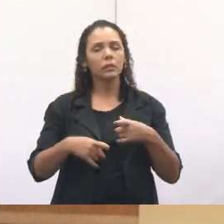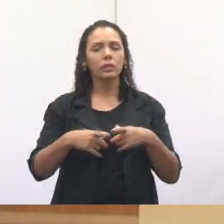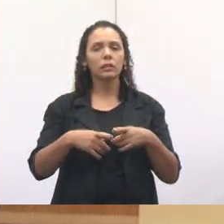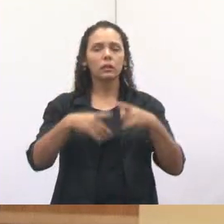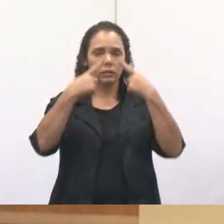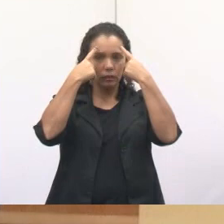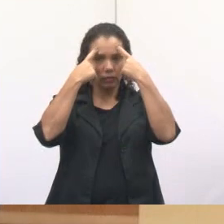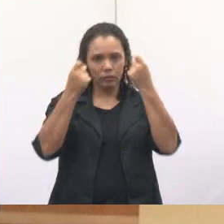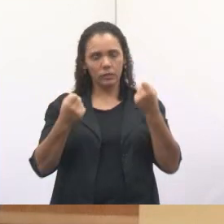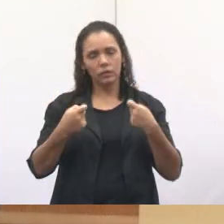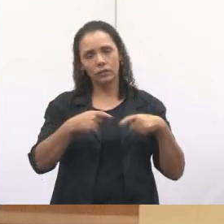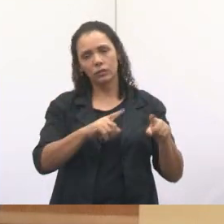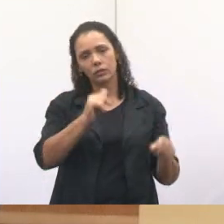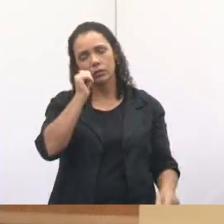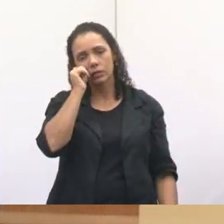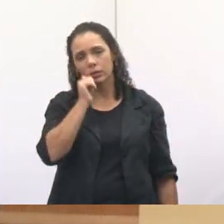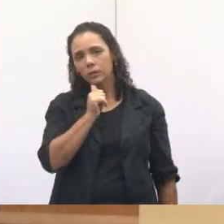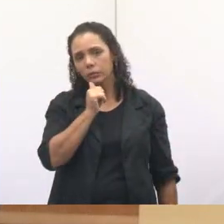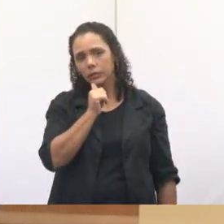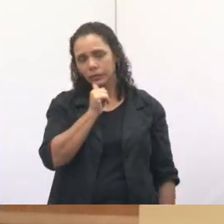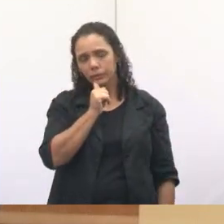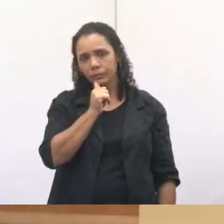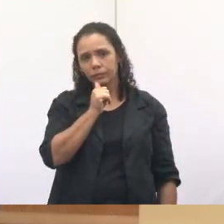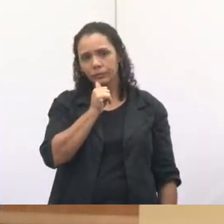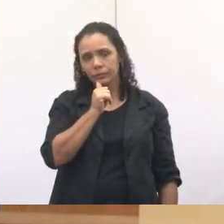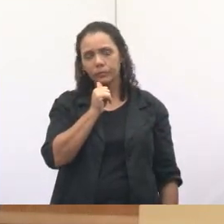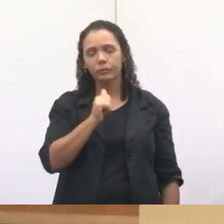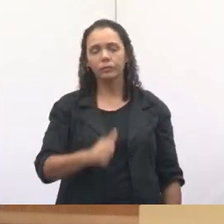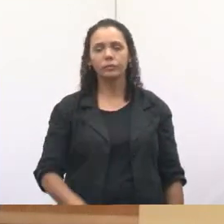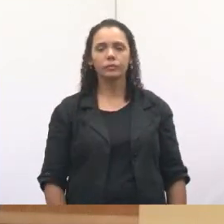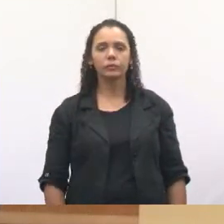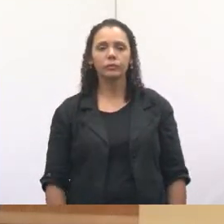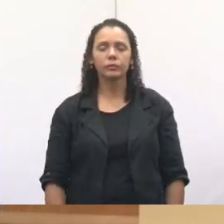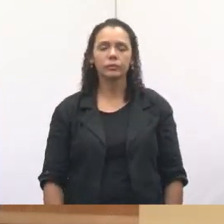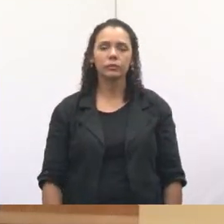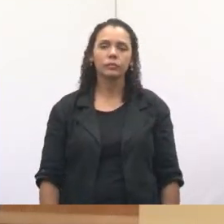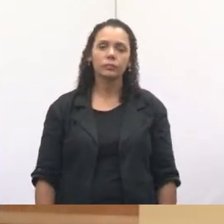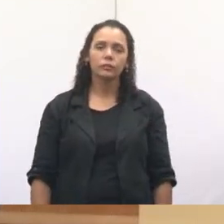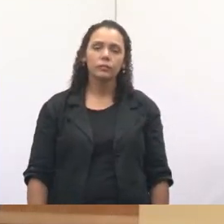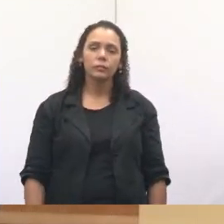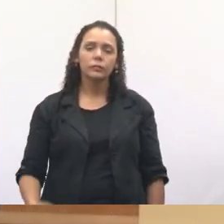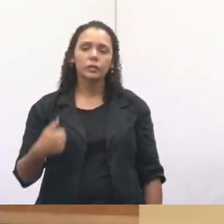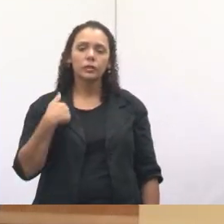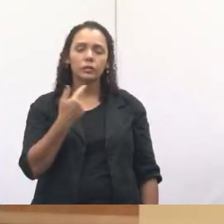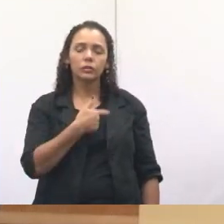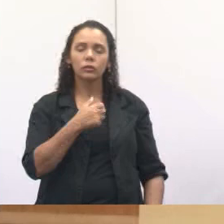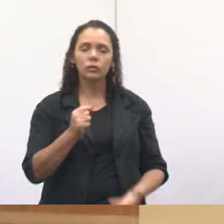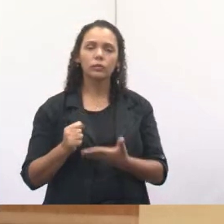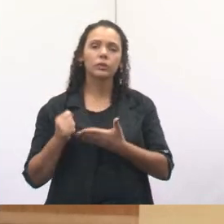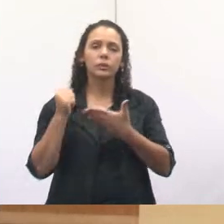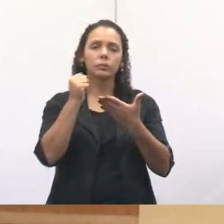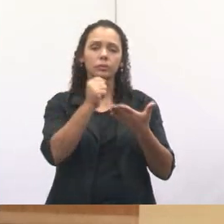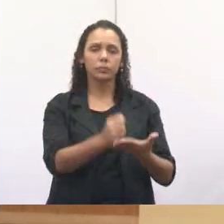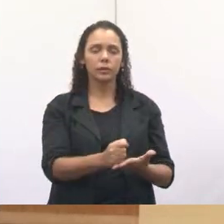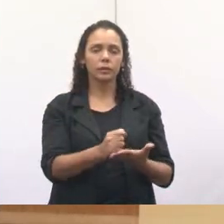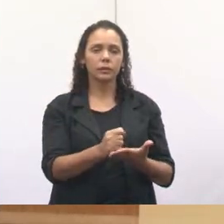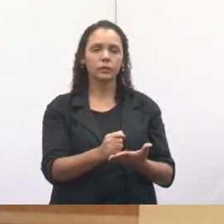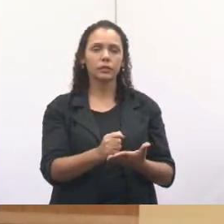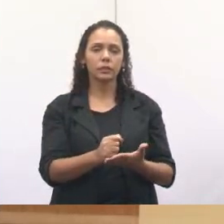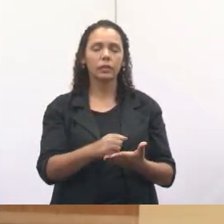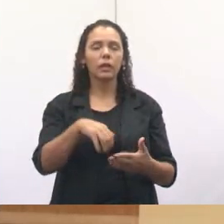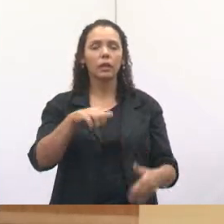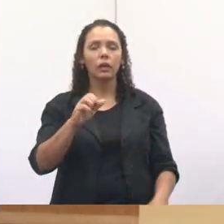crimes, nessas questões que envolvem a violência contra a mulher. Então nós vamos apoiar a